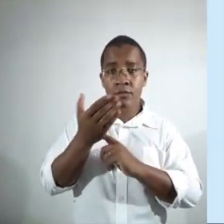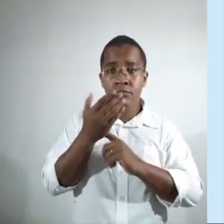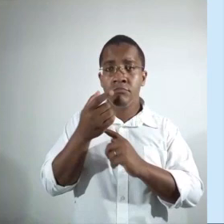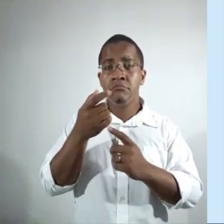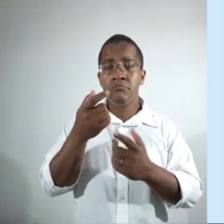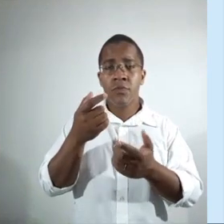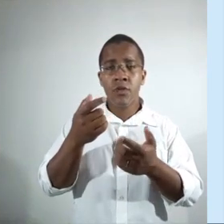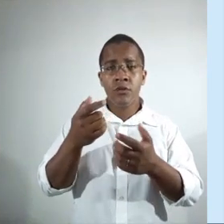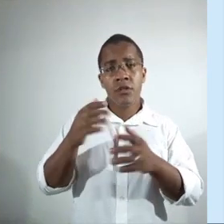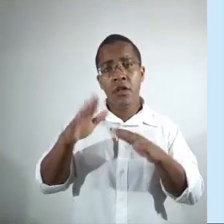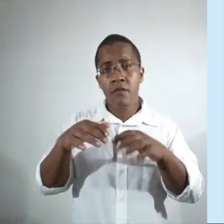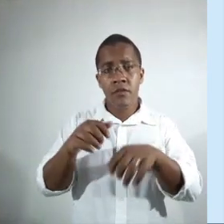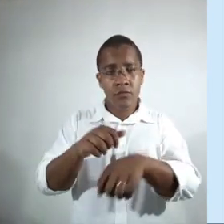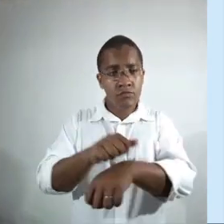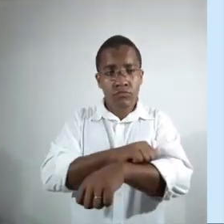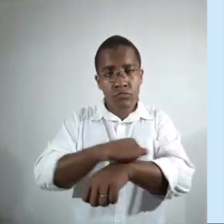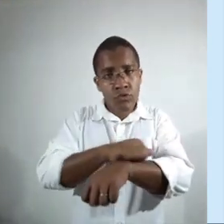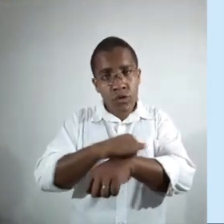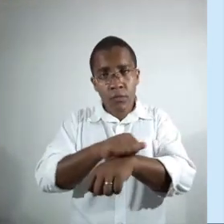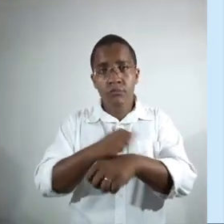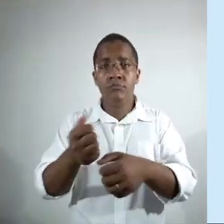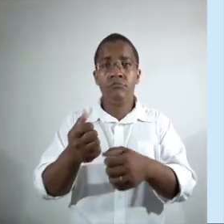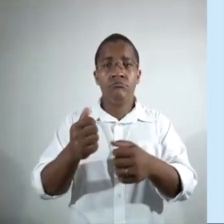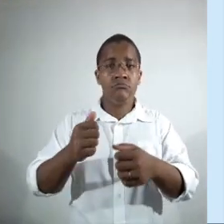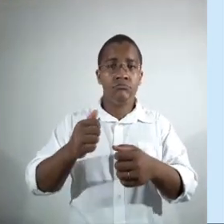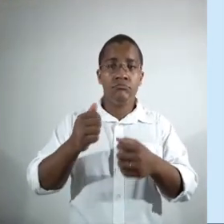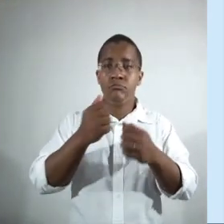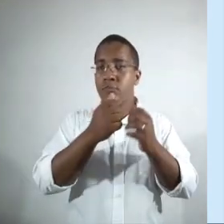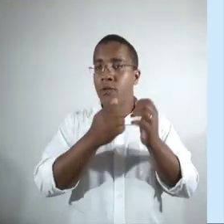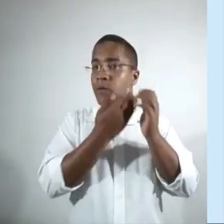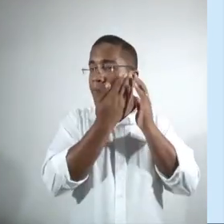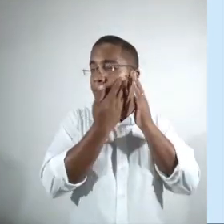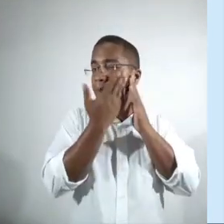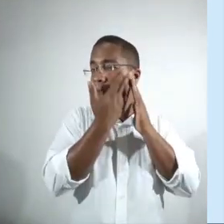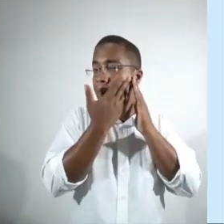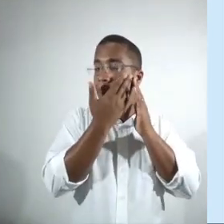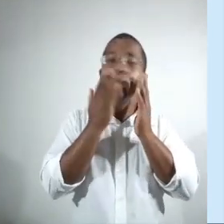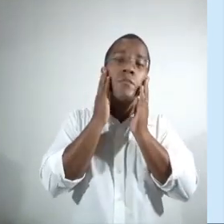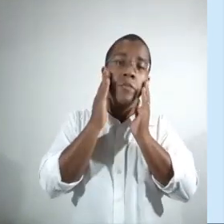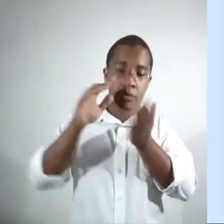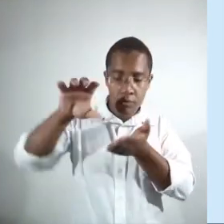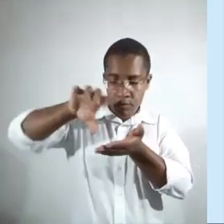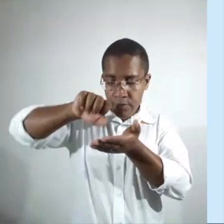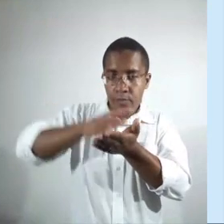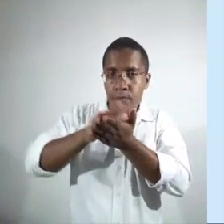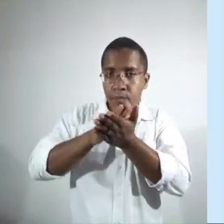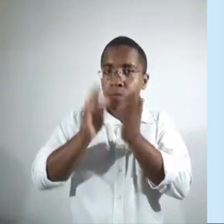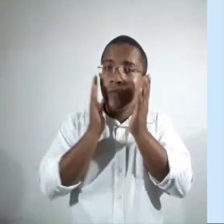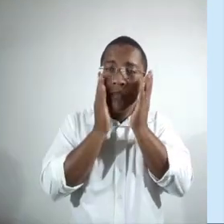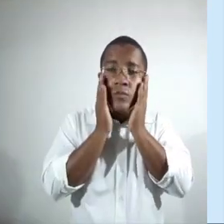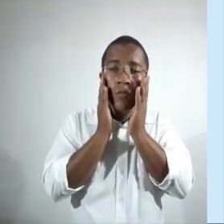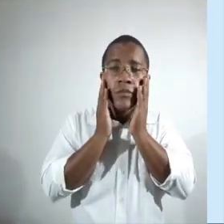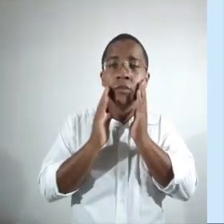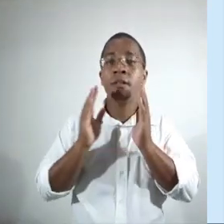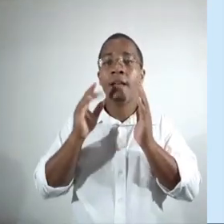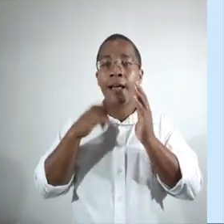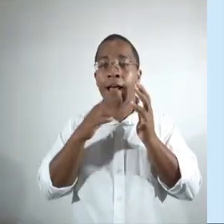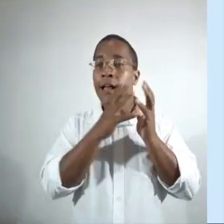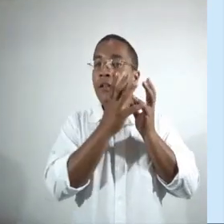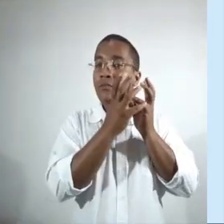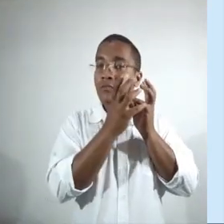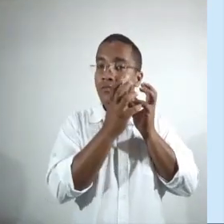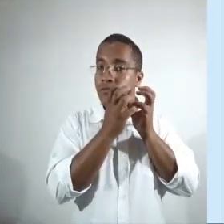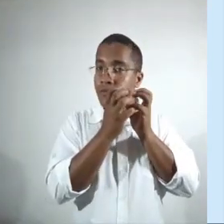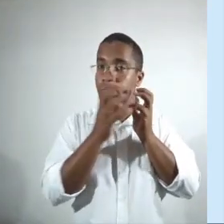espinha, ele passa algum sabonete, creme, alguma coisa que vai minimizar certa espinha. Vai